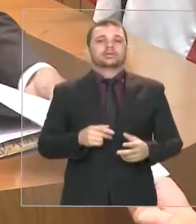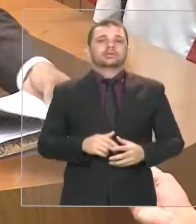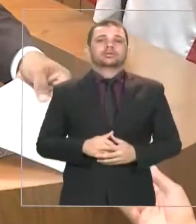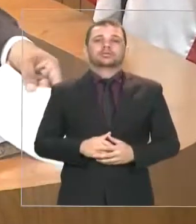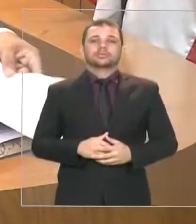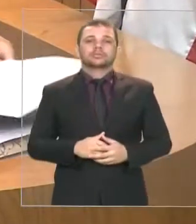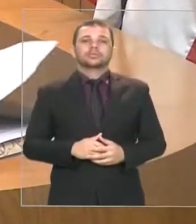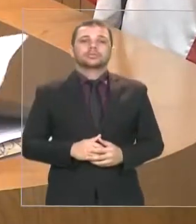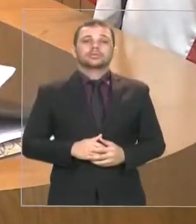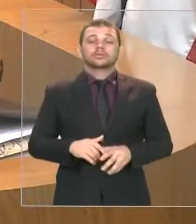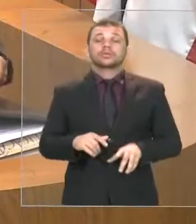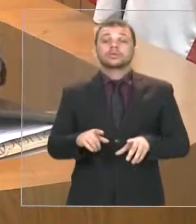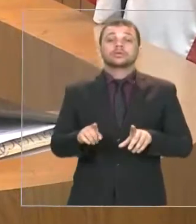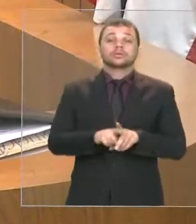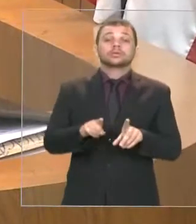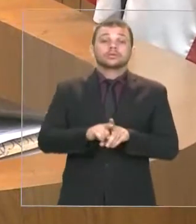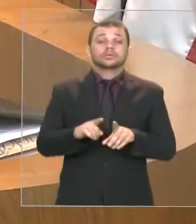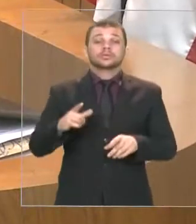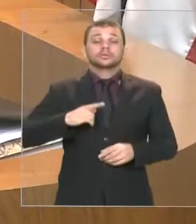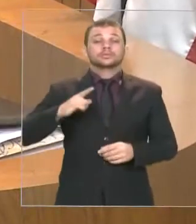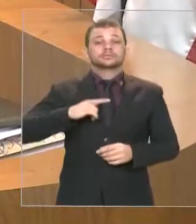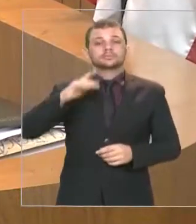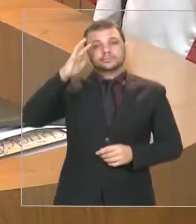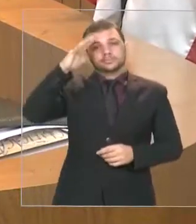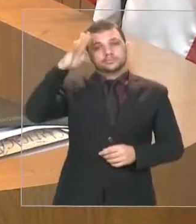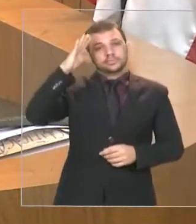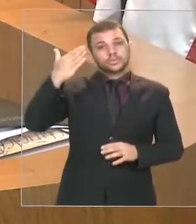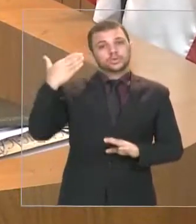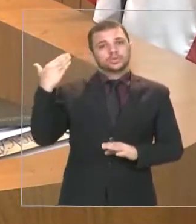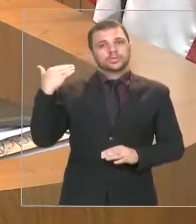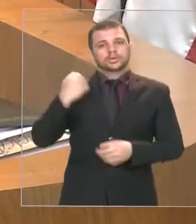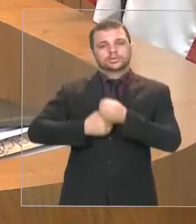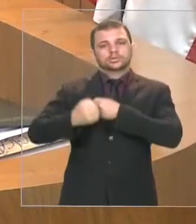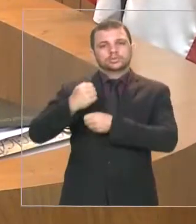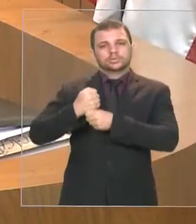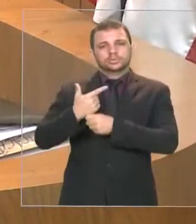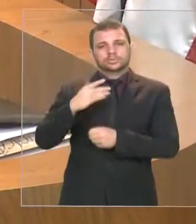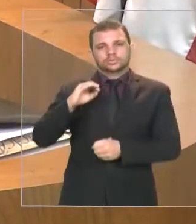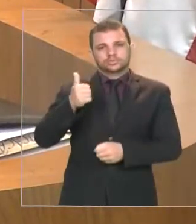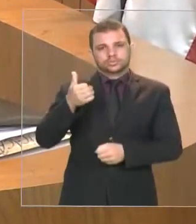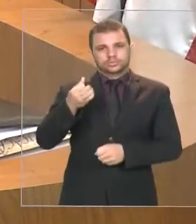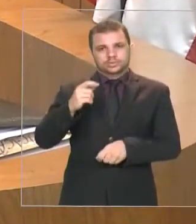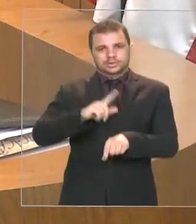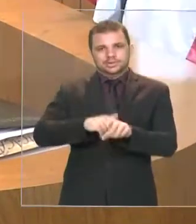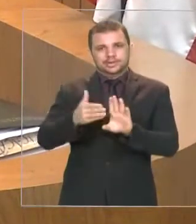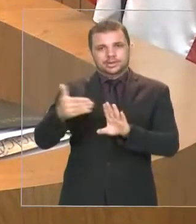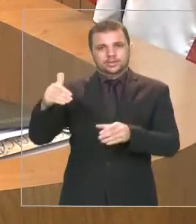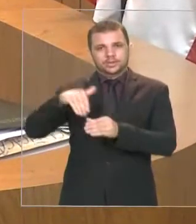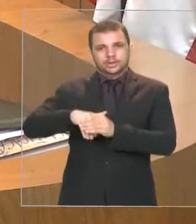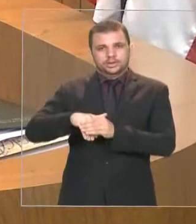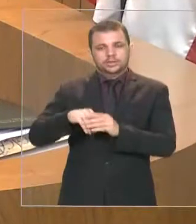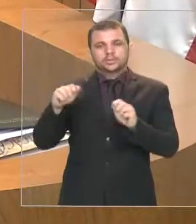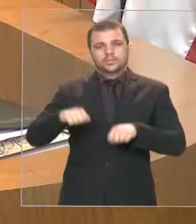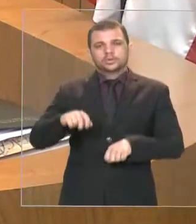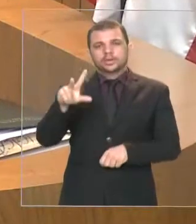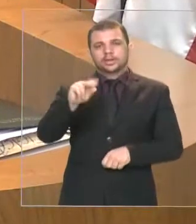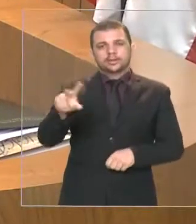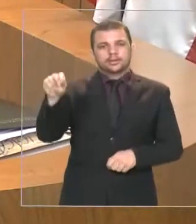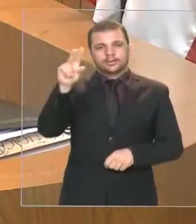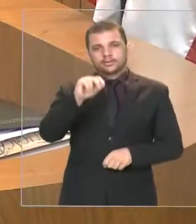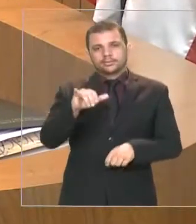e na ilusão que se criou durante o período eleitoral de 2016 para ludibriar, para